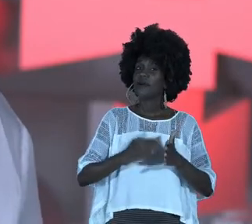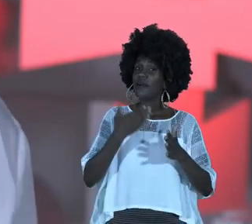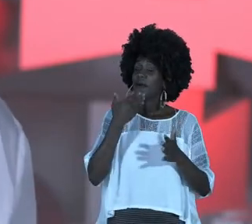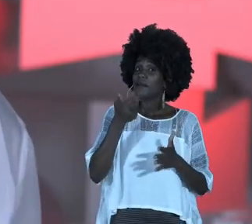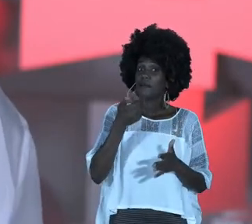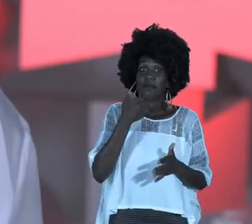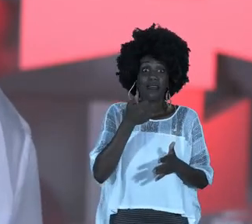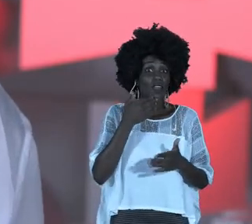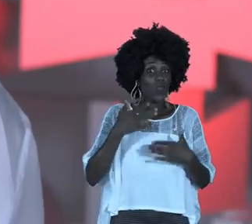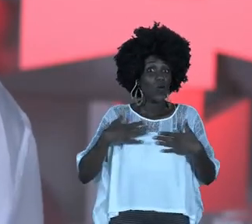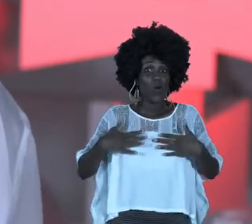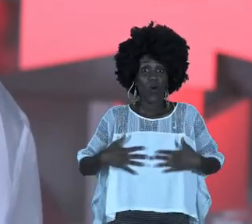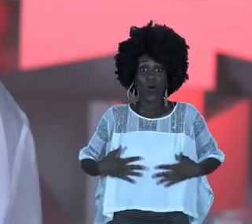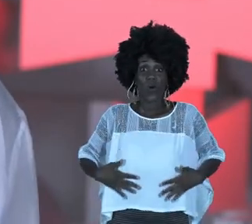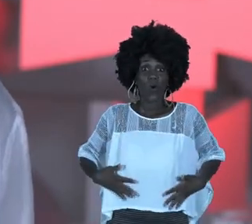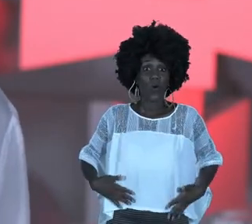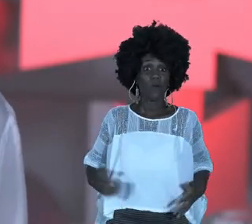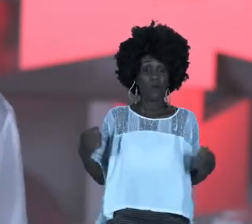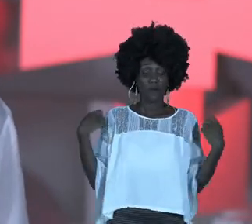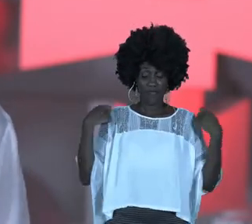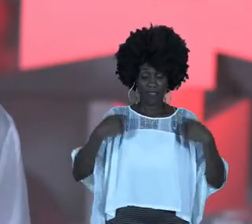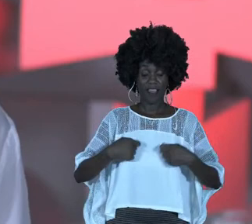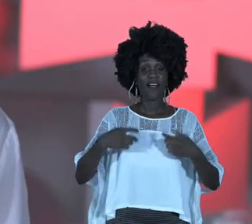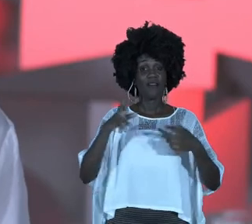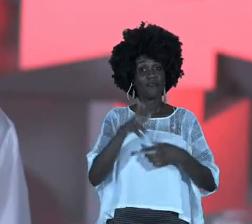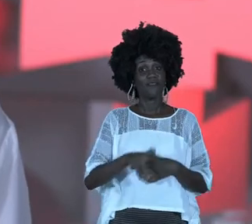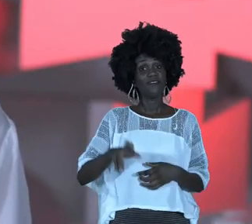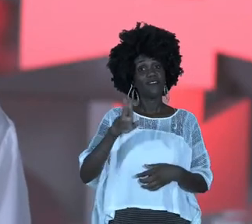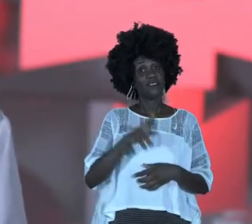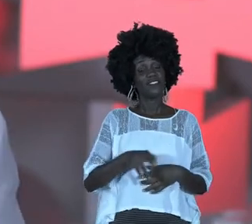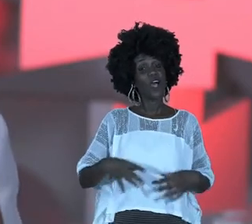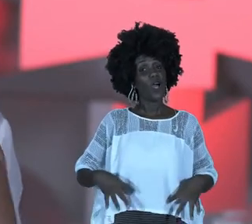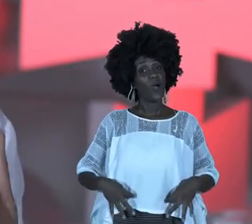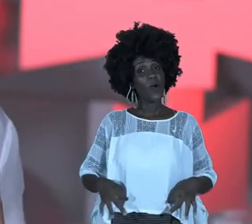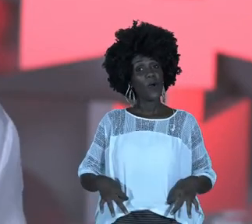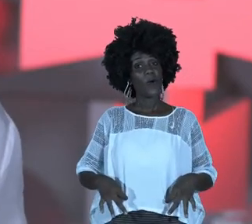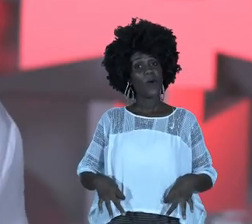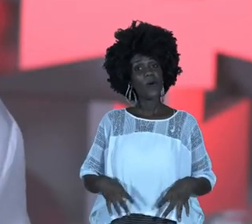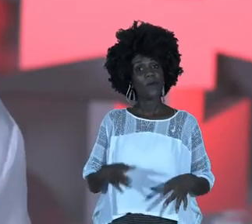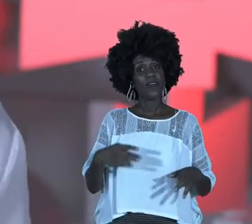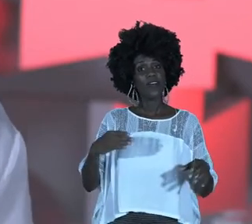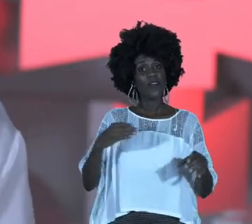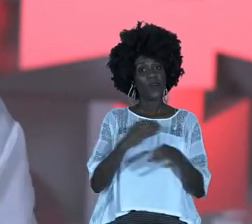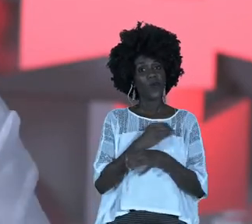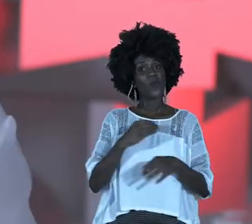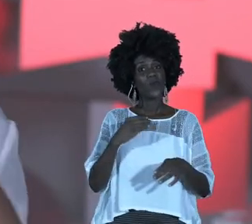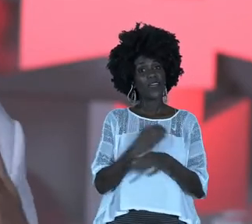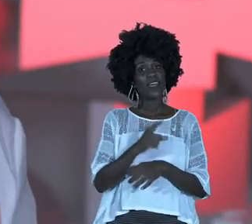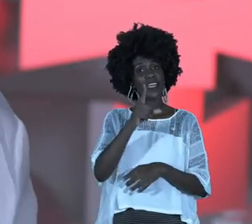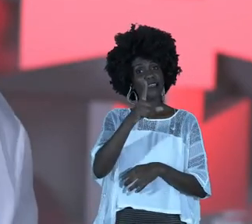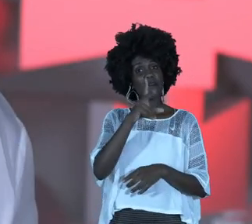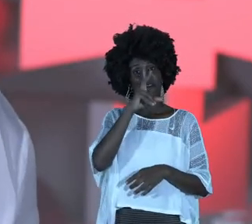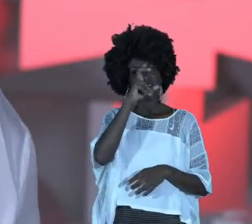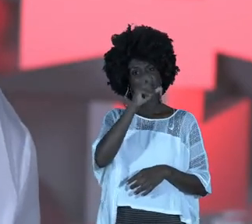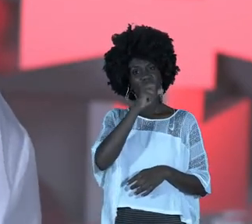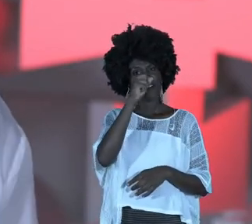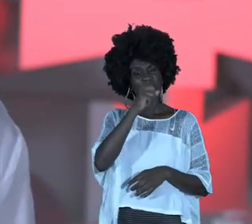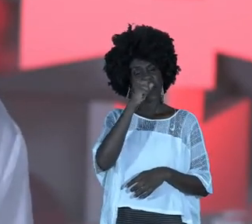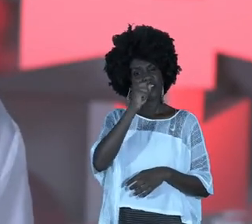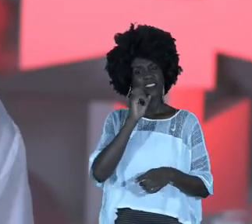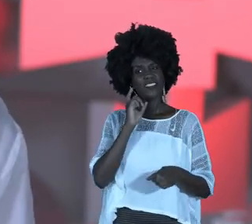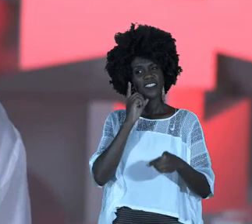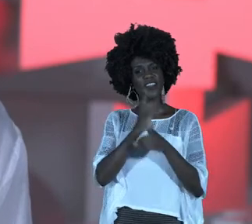melhor corpo para vestir e concluir e tornar mais potente possível